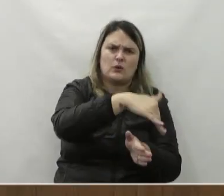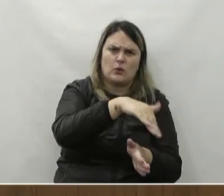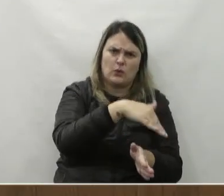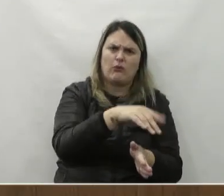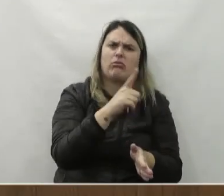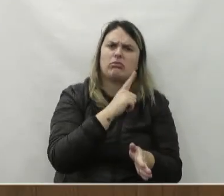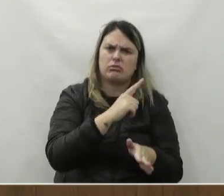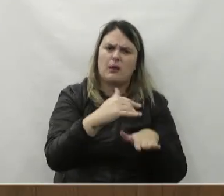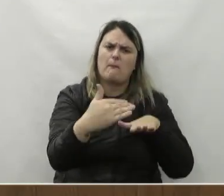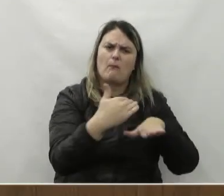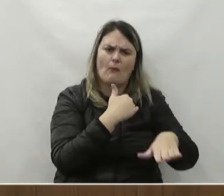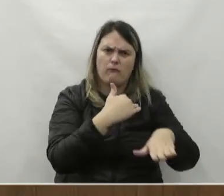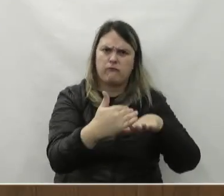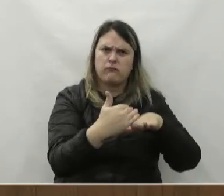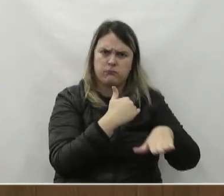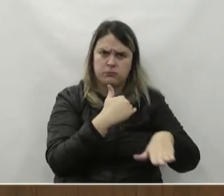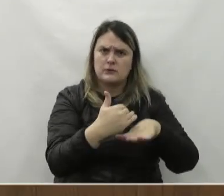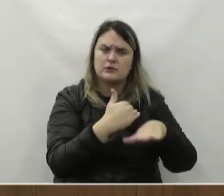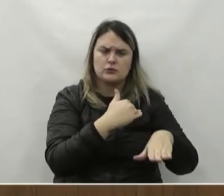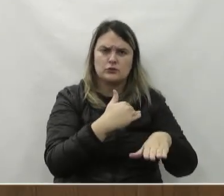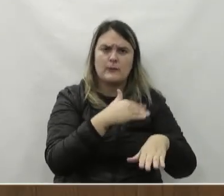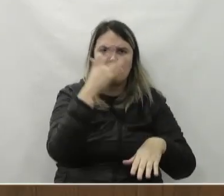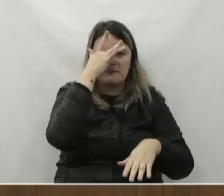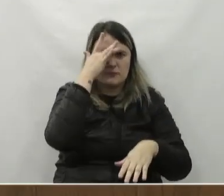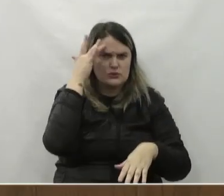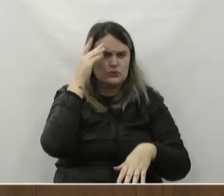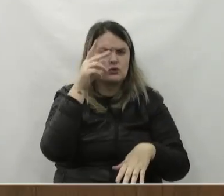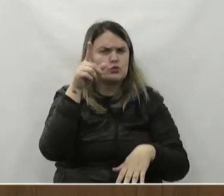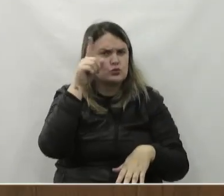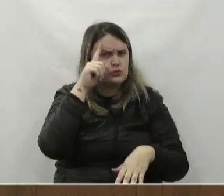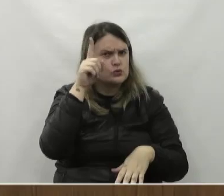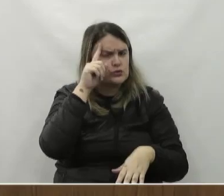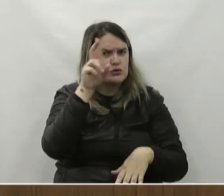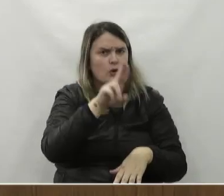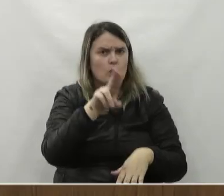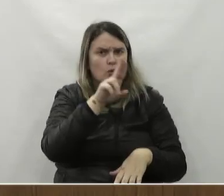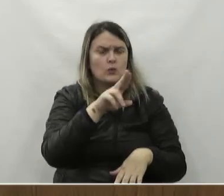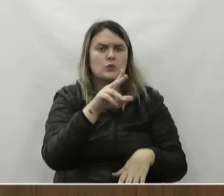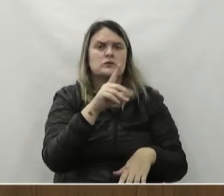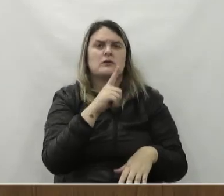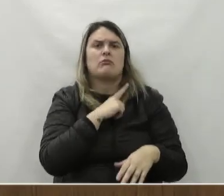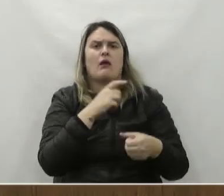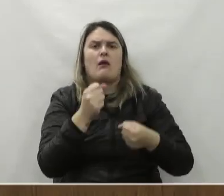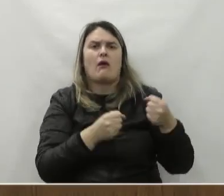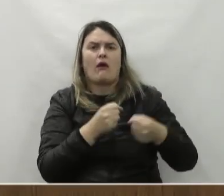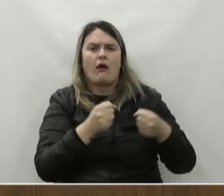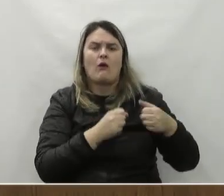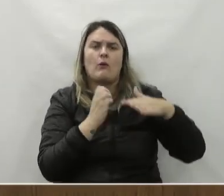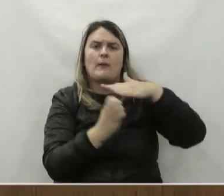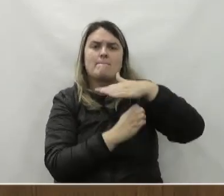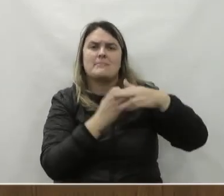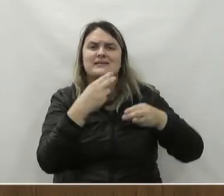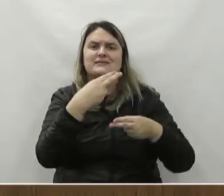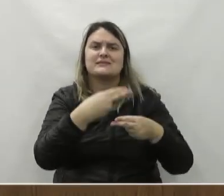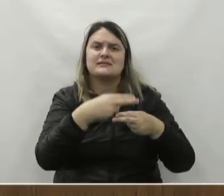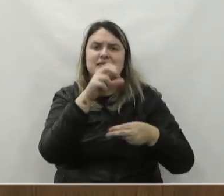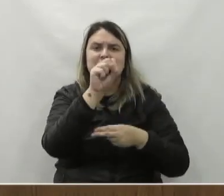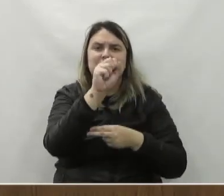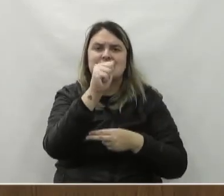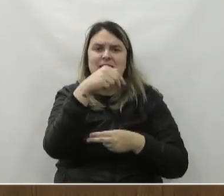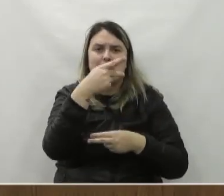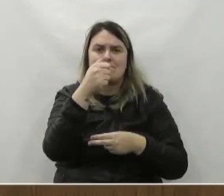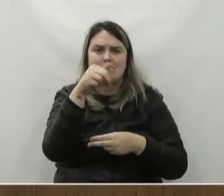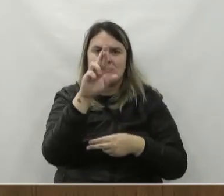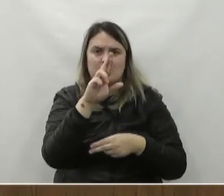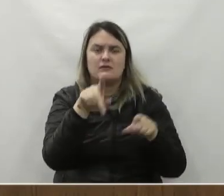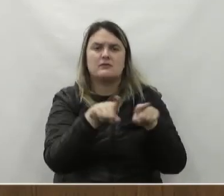bastante movimentada, utilizada diariamente por veículos da Sanepar, pelo transporte público e por moradores